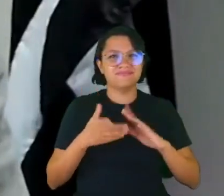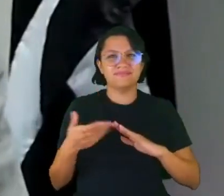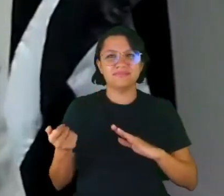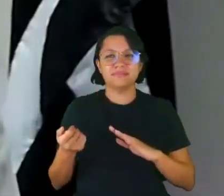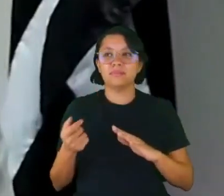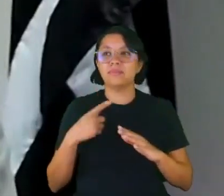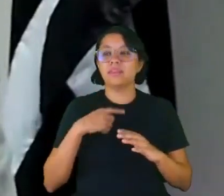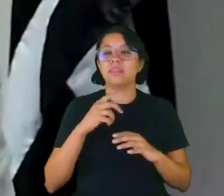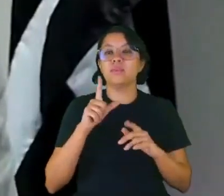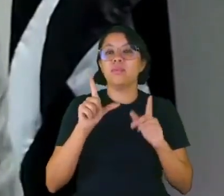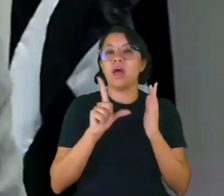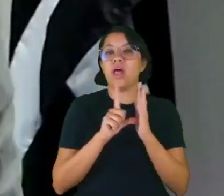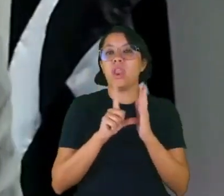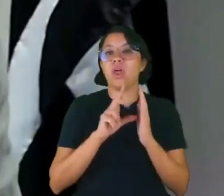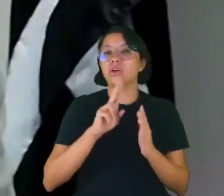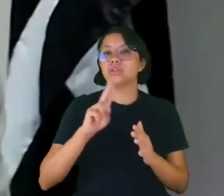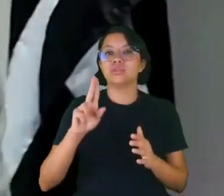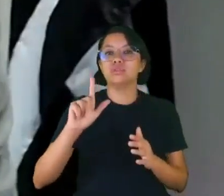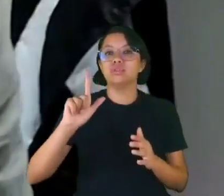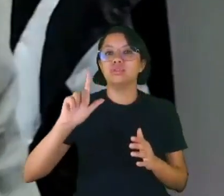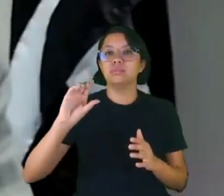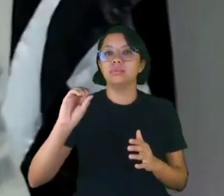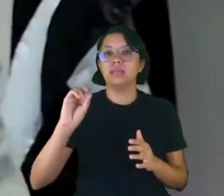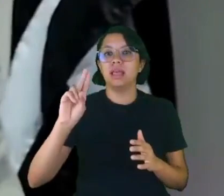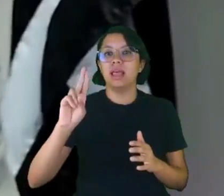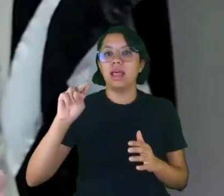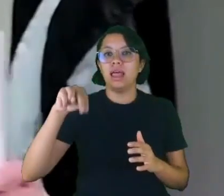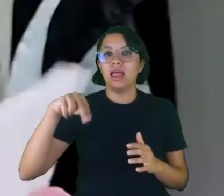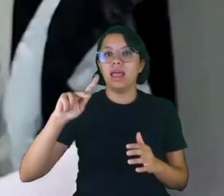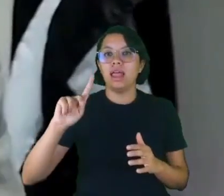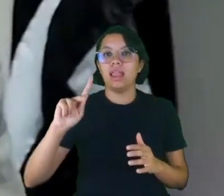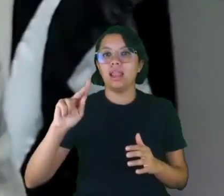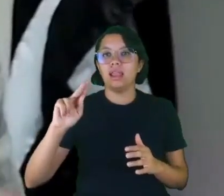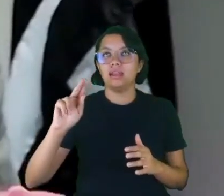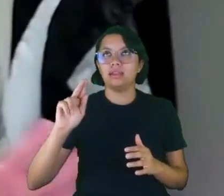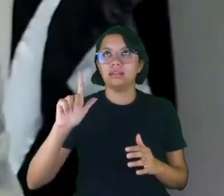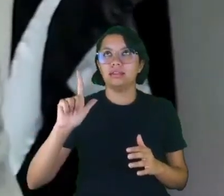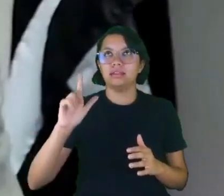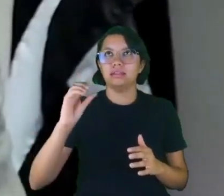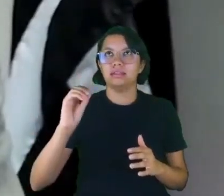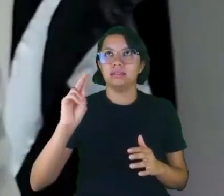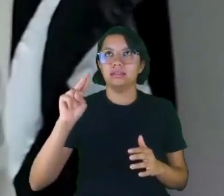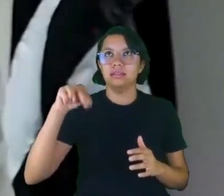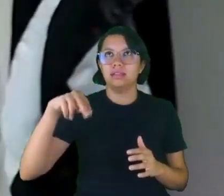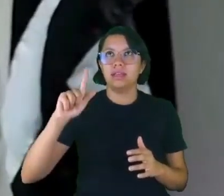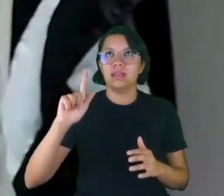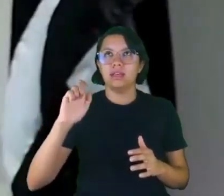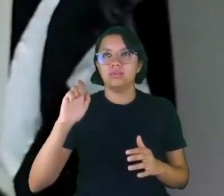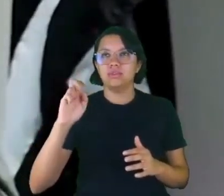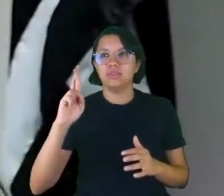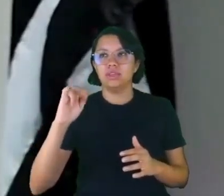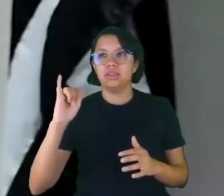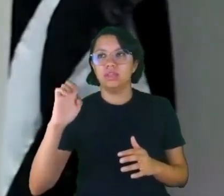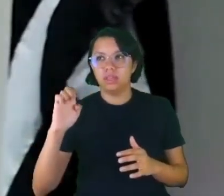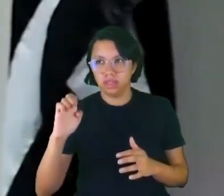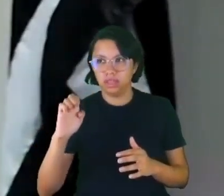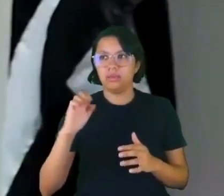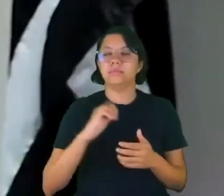né? Mas o link patrocinado pode, não pode, não pode. Não pode fazer isso, de jeito algum. E termino com um que eu